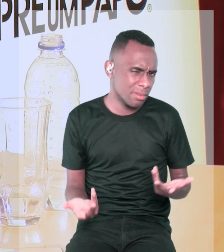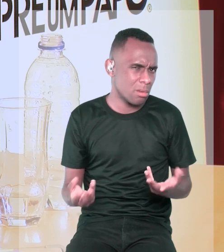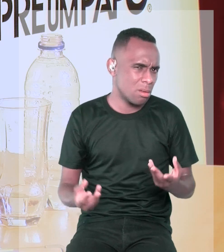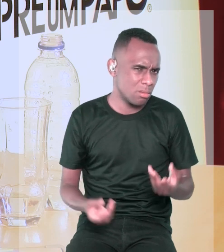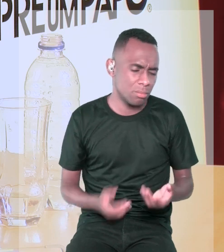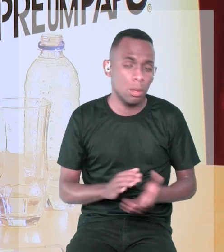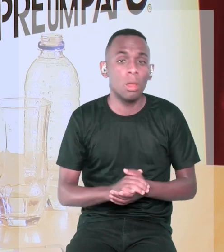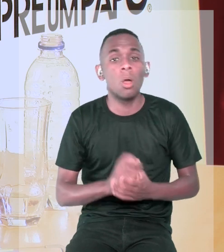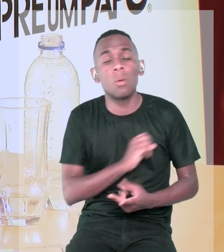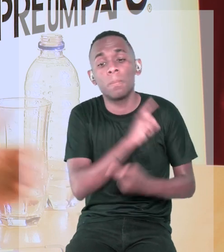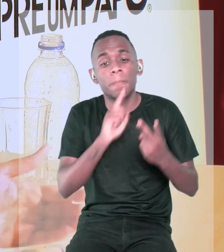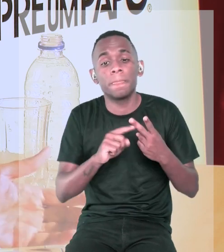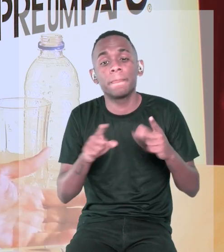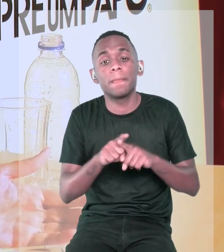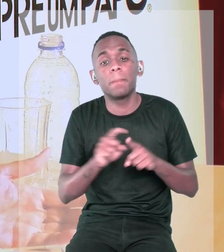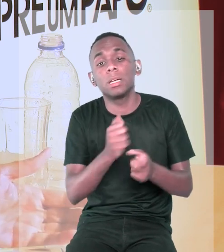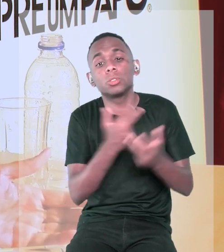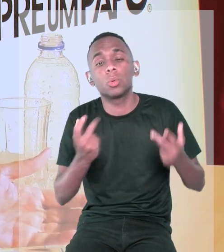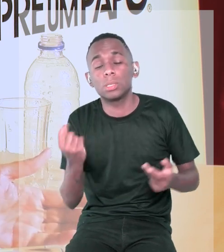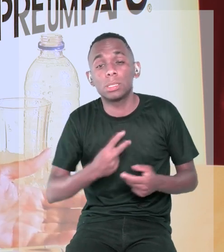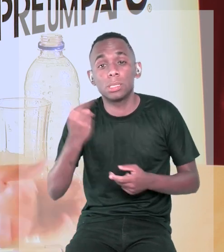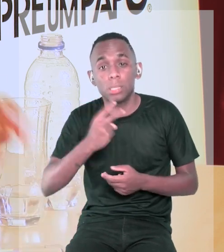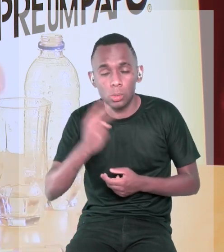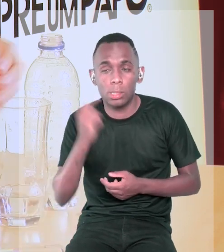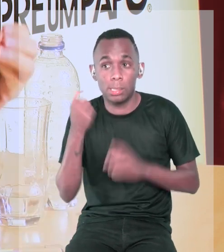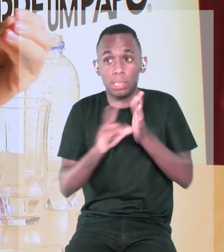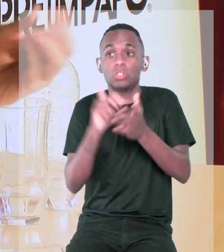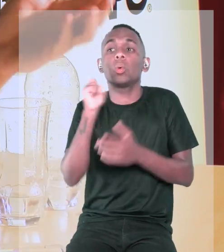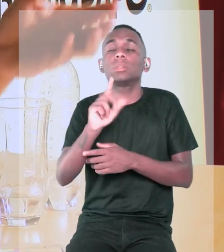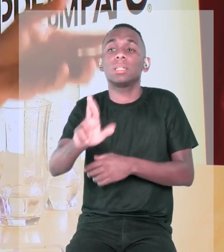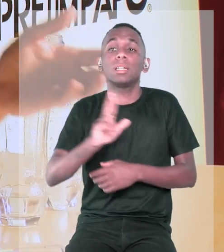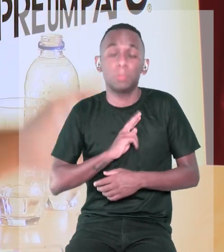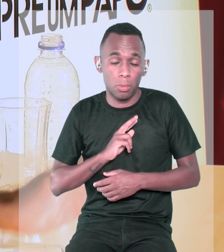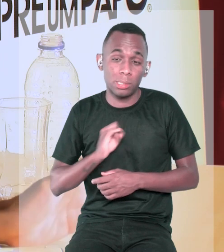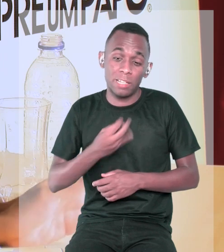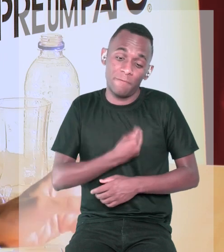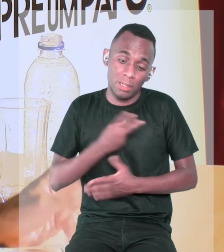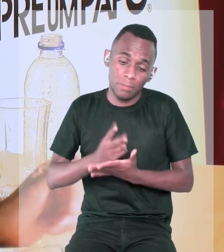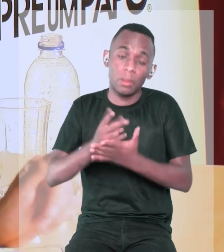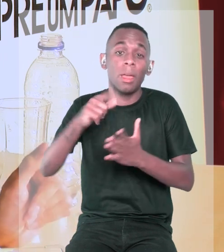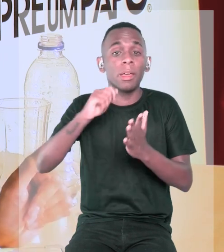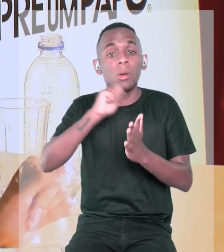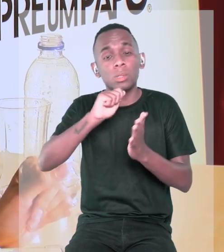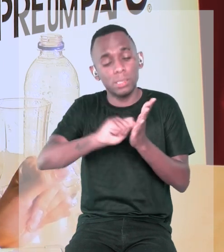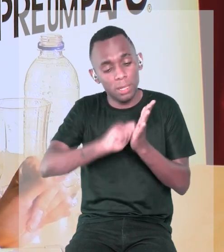condições vale a pena viver, foi escrever uma carta de amor. E aí, no resto do texto, para quem não